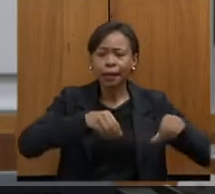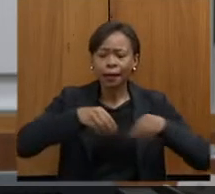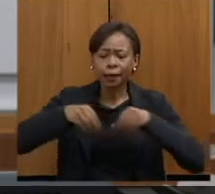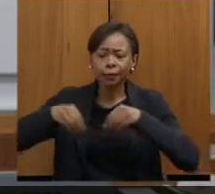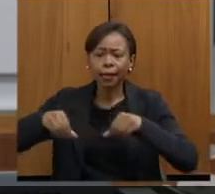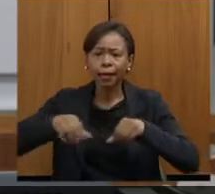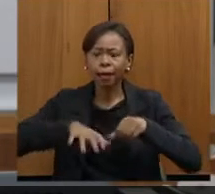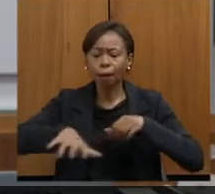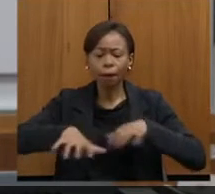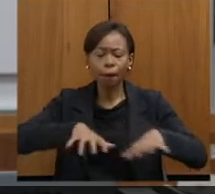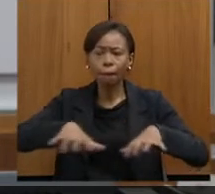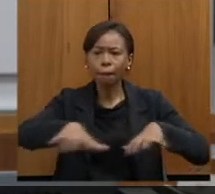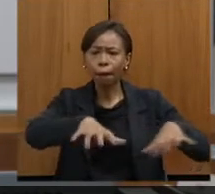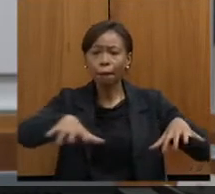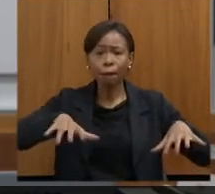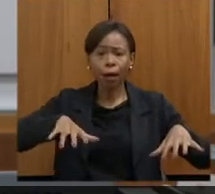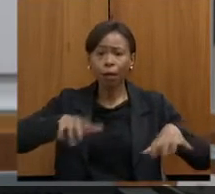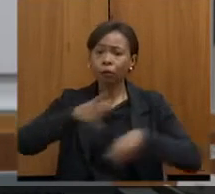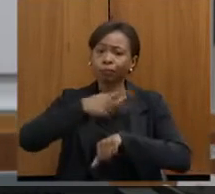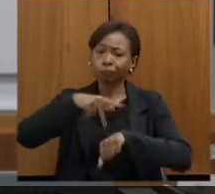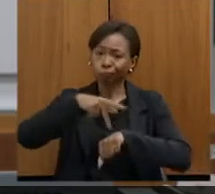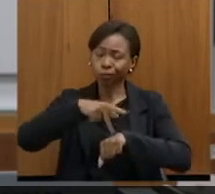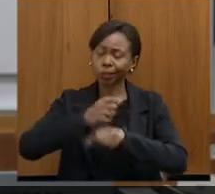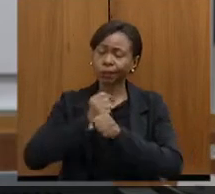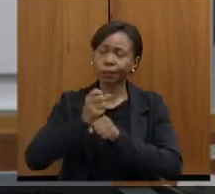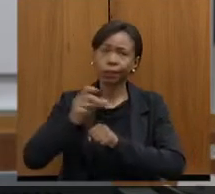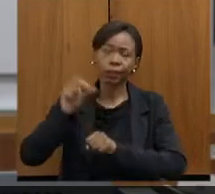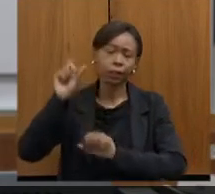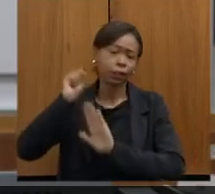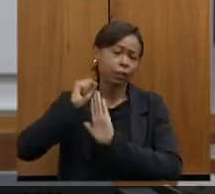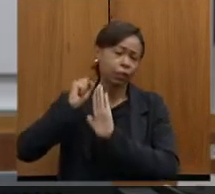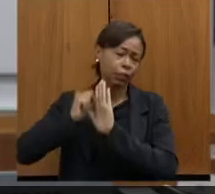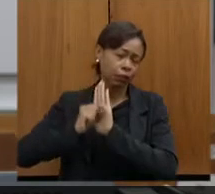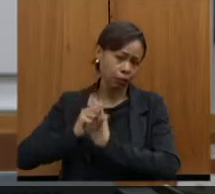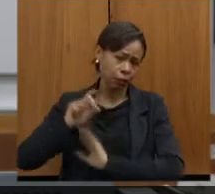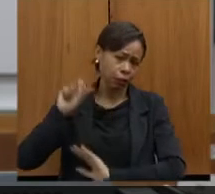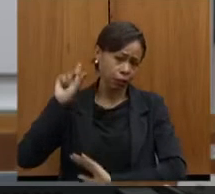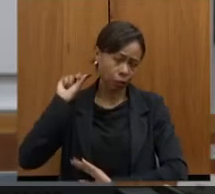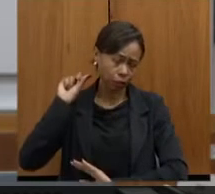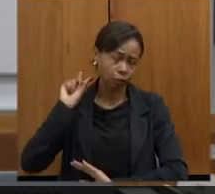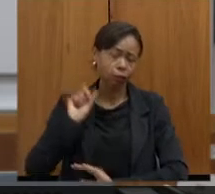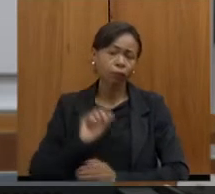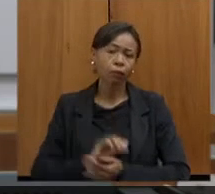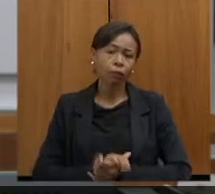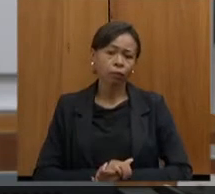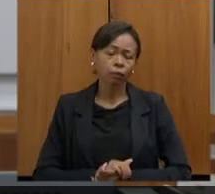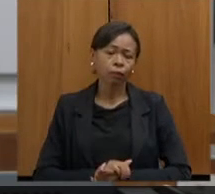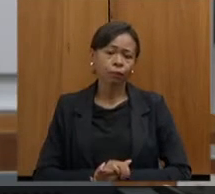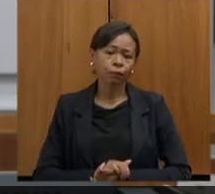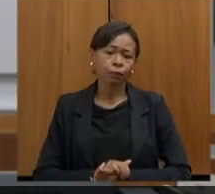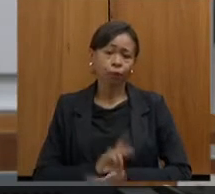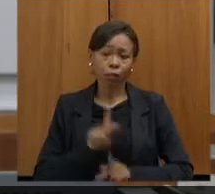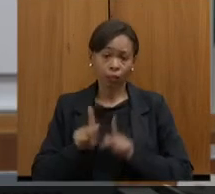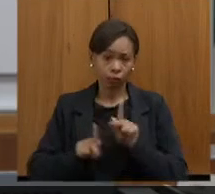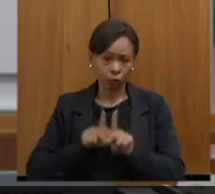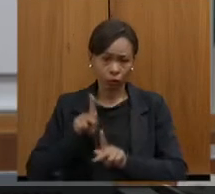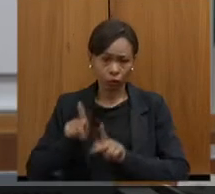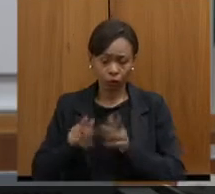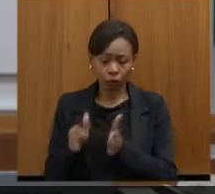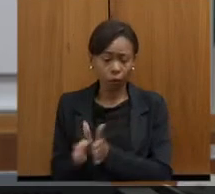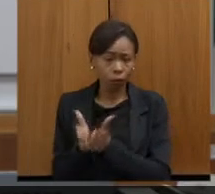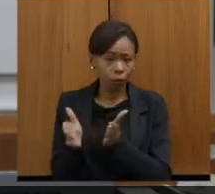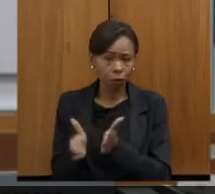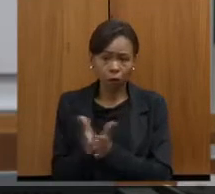país ao longo dos séculos. e é um fato que a população de baixa renda não